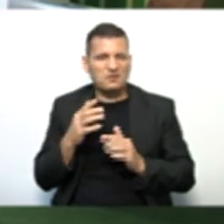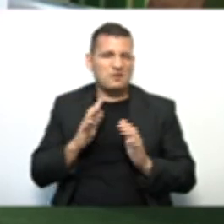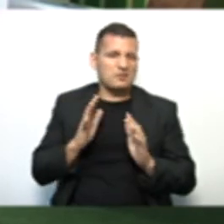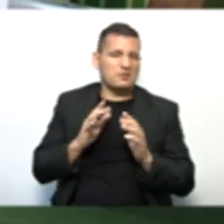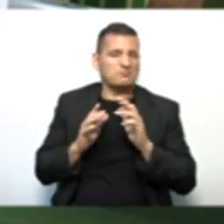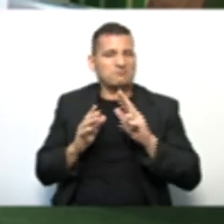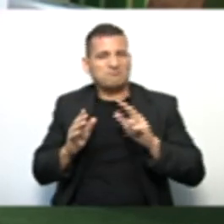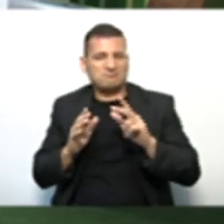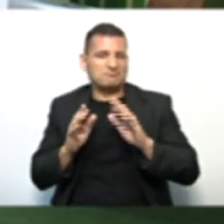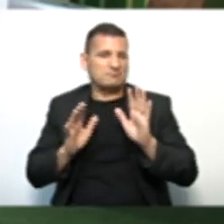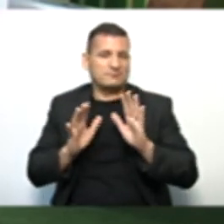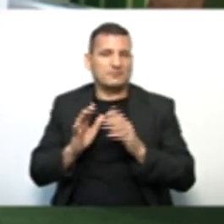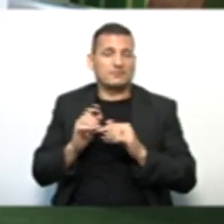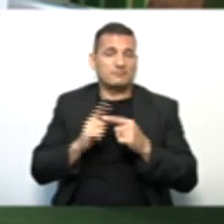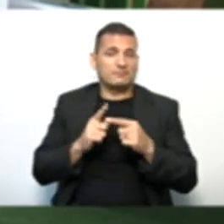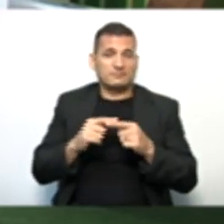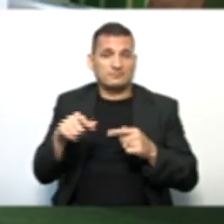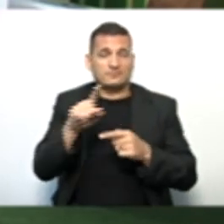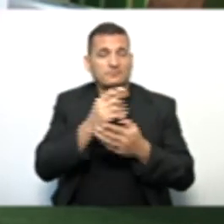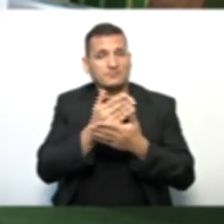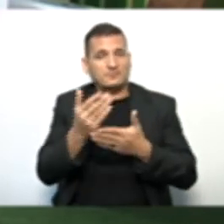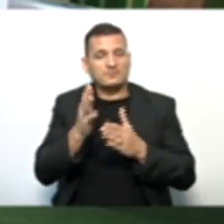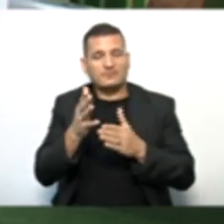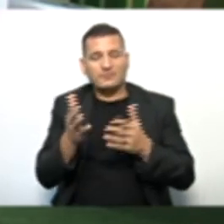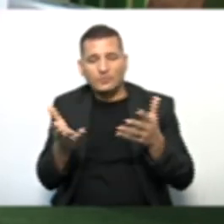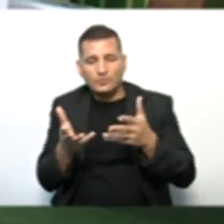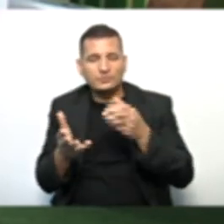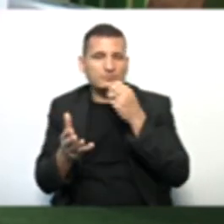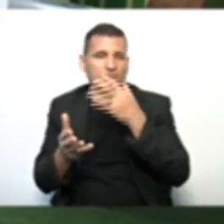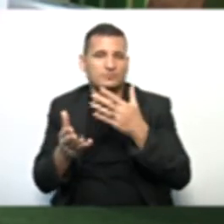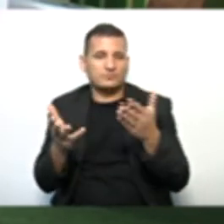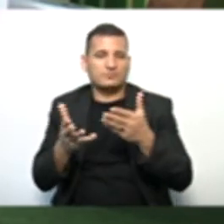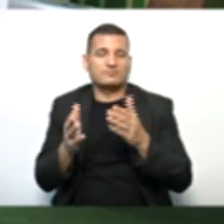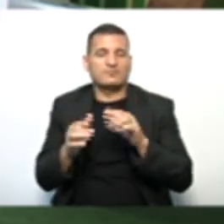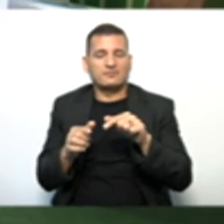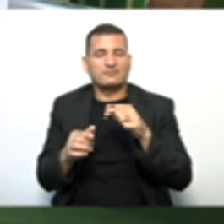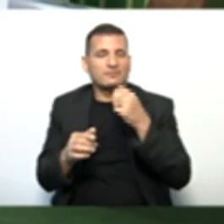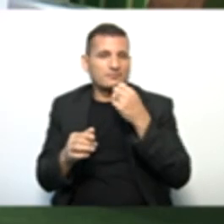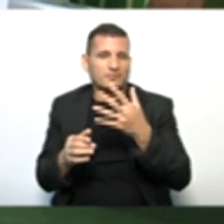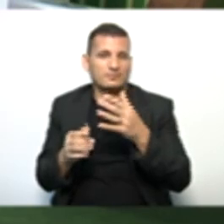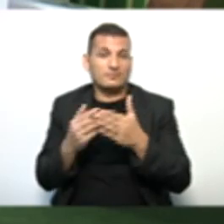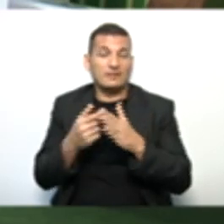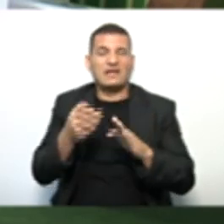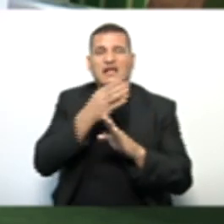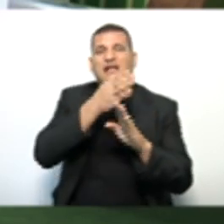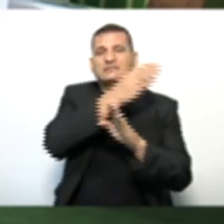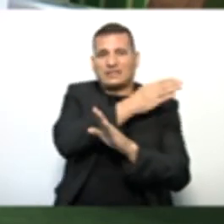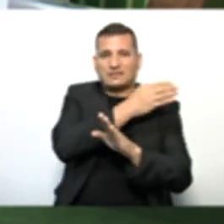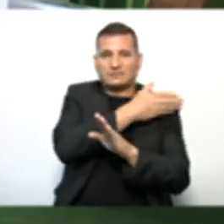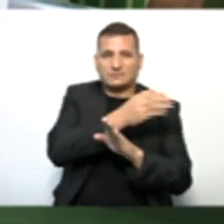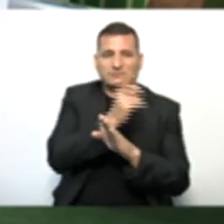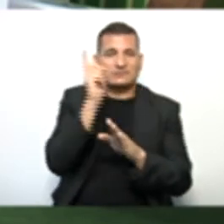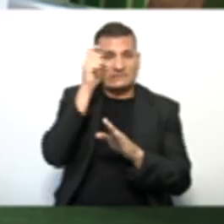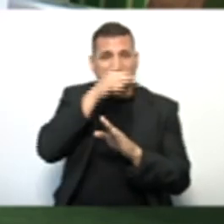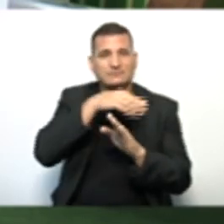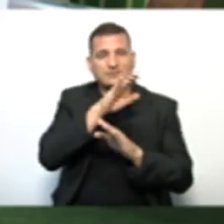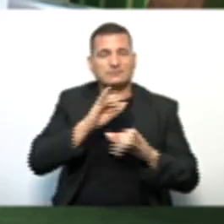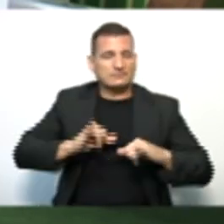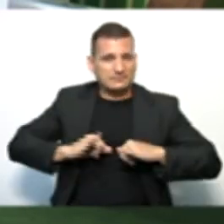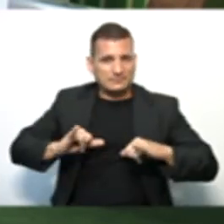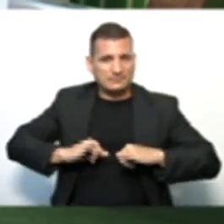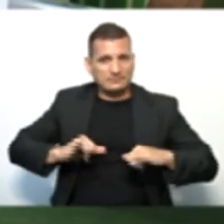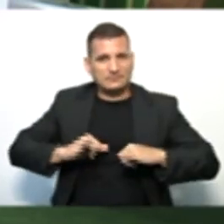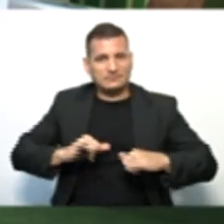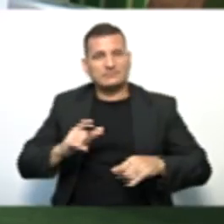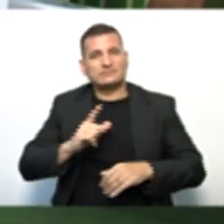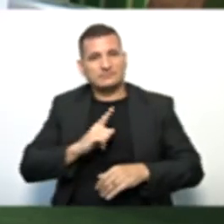assim mesmo? É porque, na realidade, eles não começaram já na parte boa. Essa parte é muito boa. Quem começou lá atrás, a parte mais difícil, realmente sofreu bastante